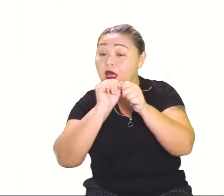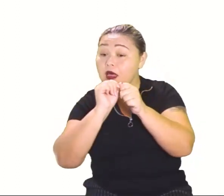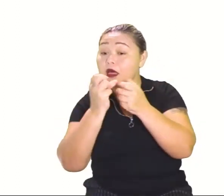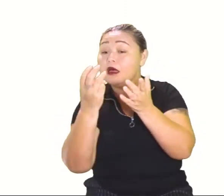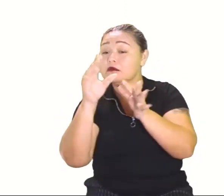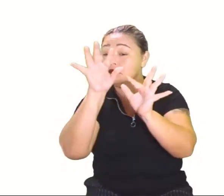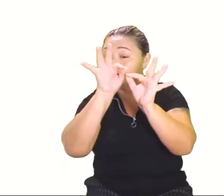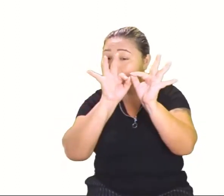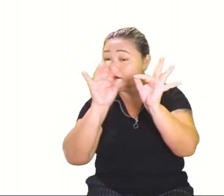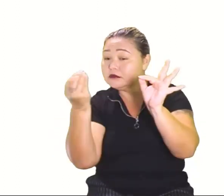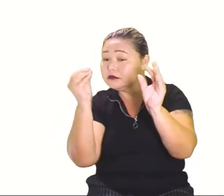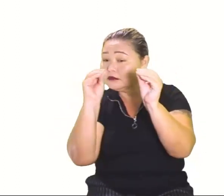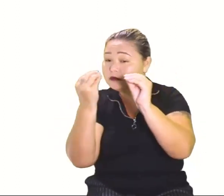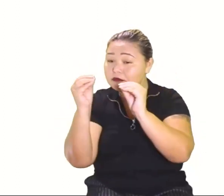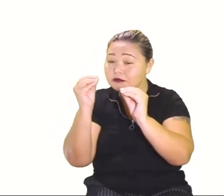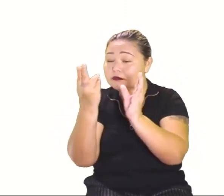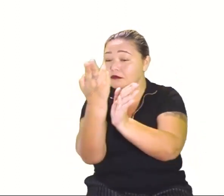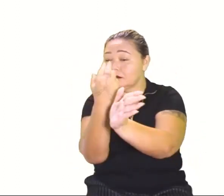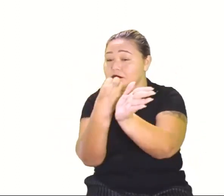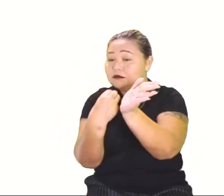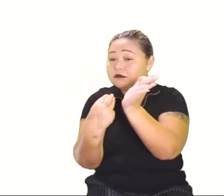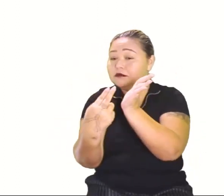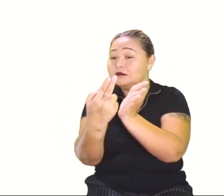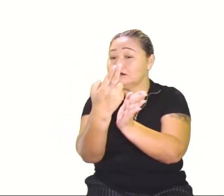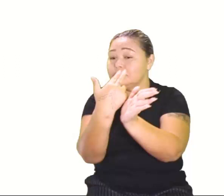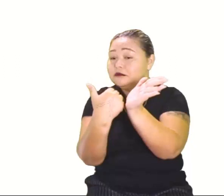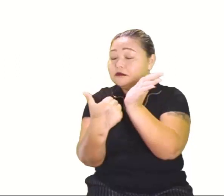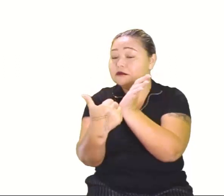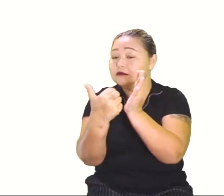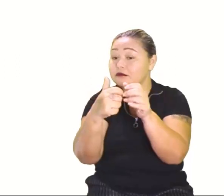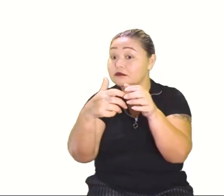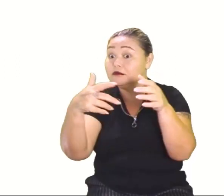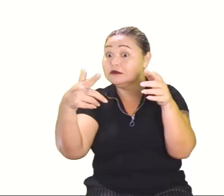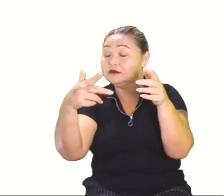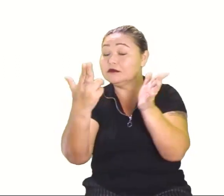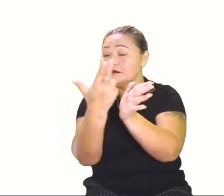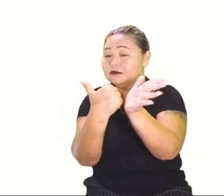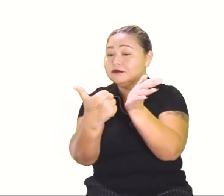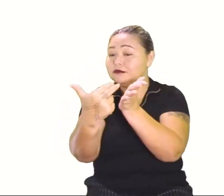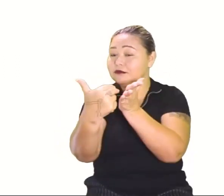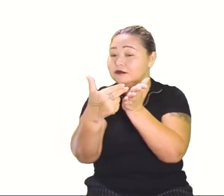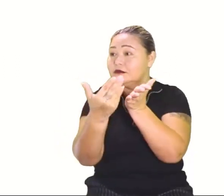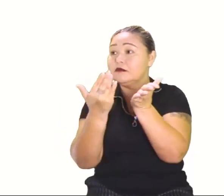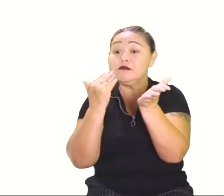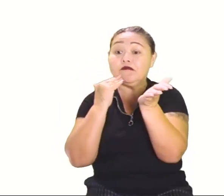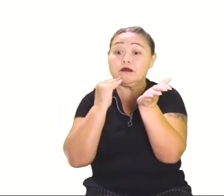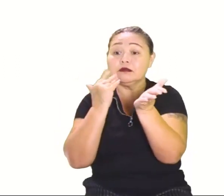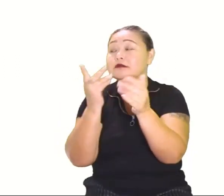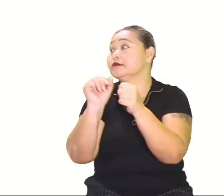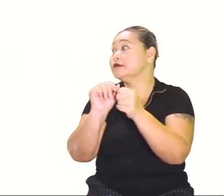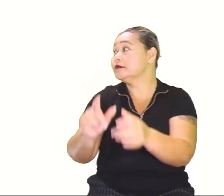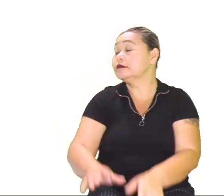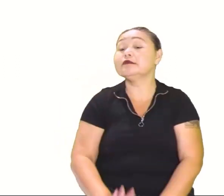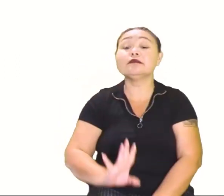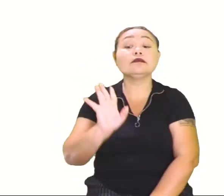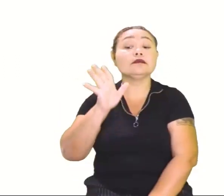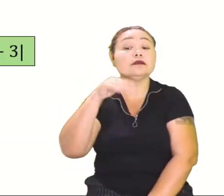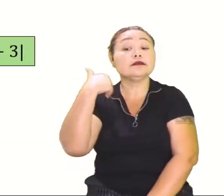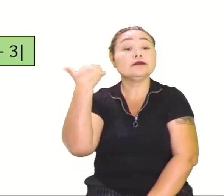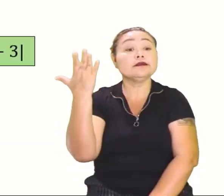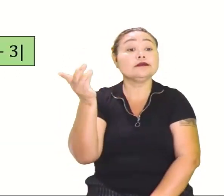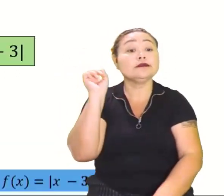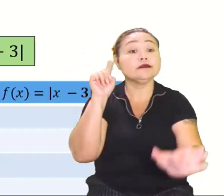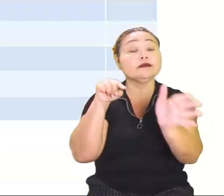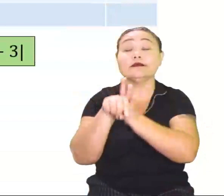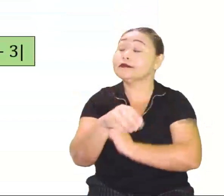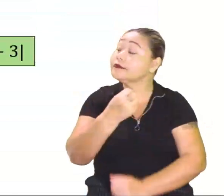malha quadriculada e dentro da malha eles fazem esse aumento, essa distorção. Vamos na questão de número